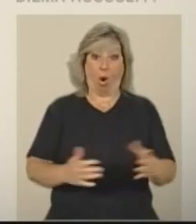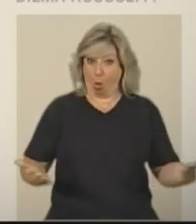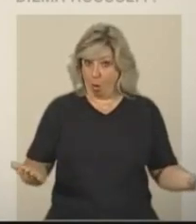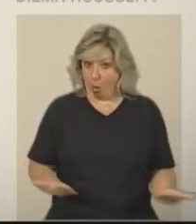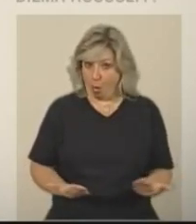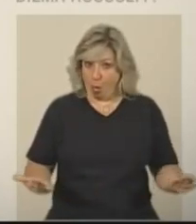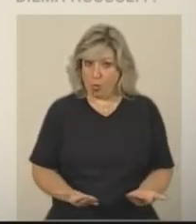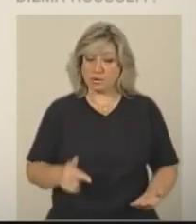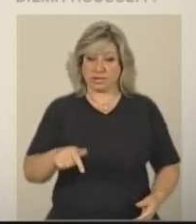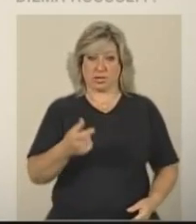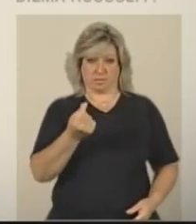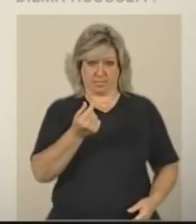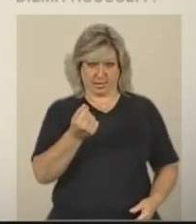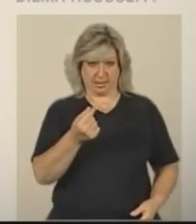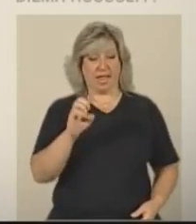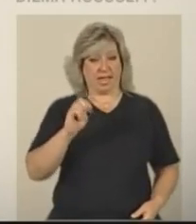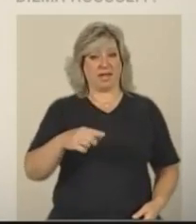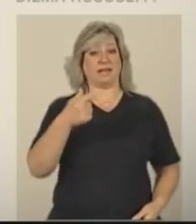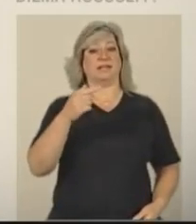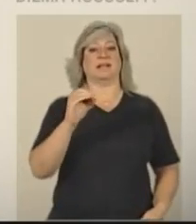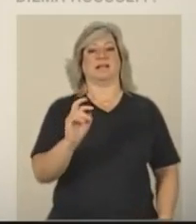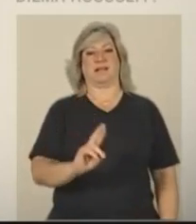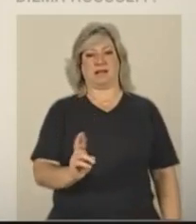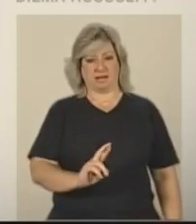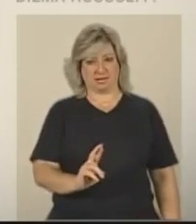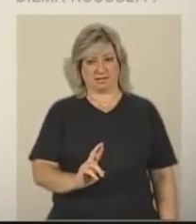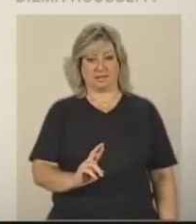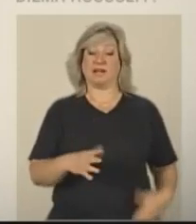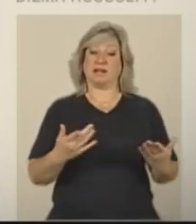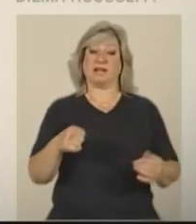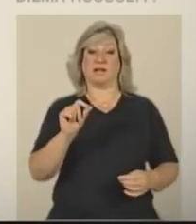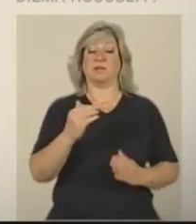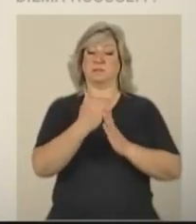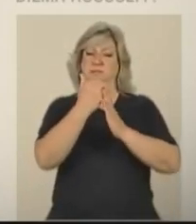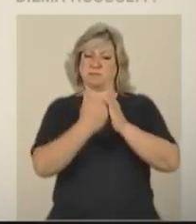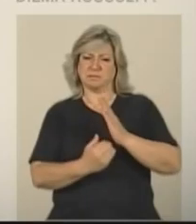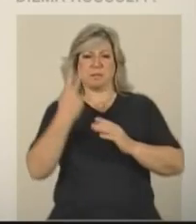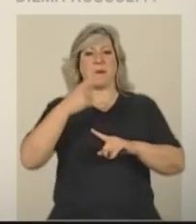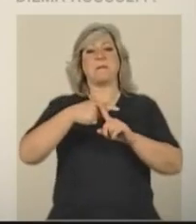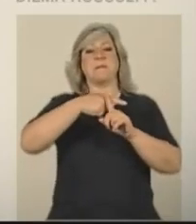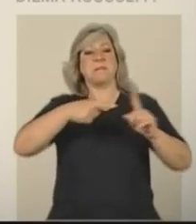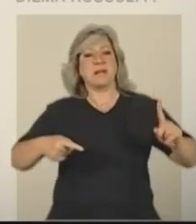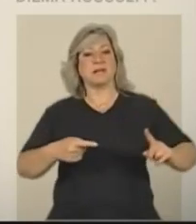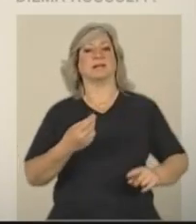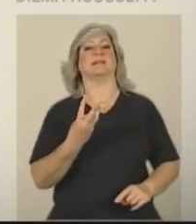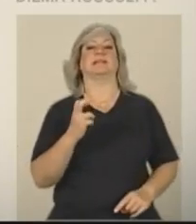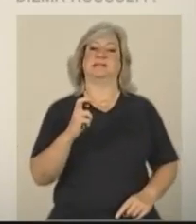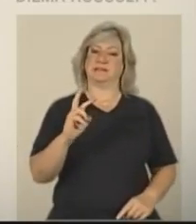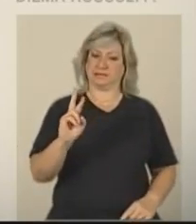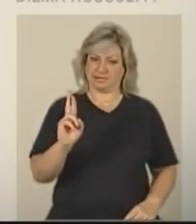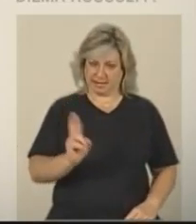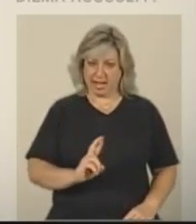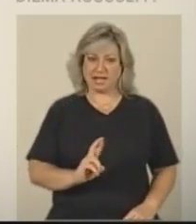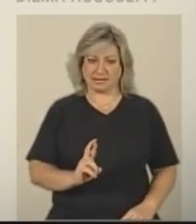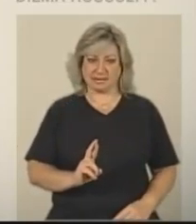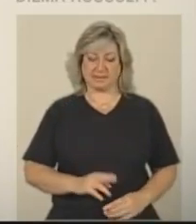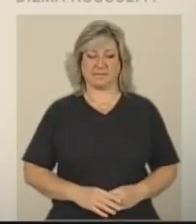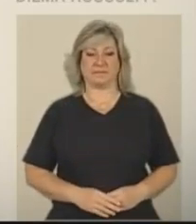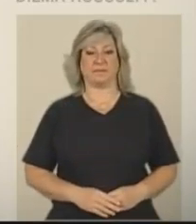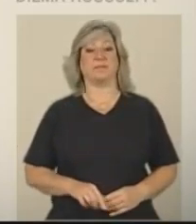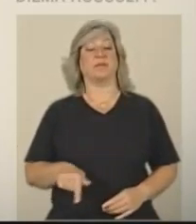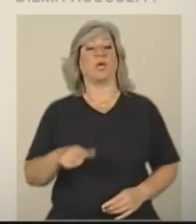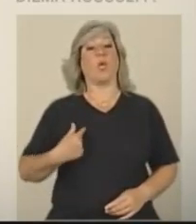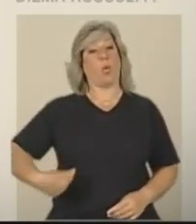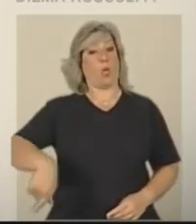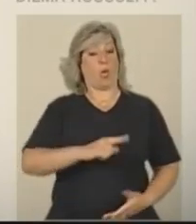o preço médio da banda larga é R$ 70,00. Estamos baixando para metade, R$ 35,00. O